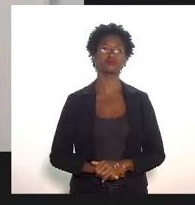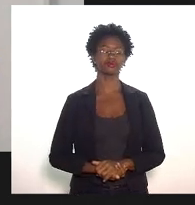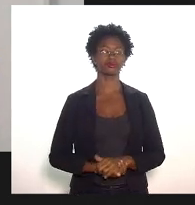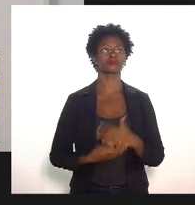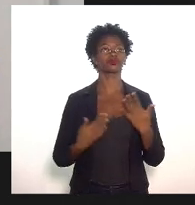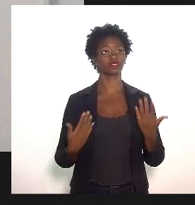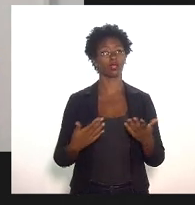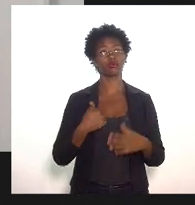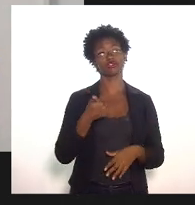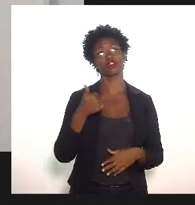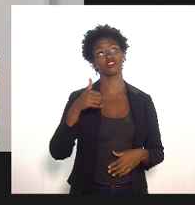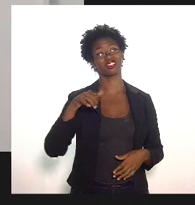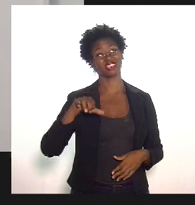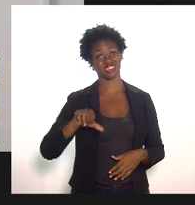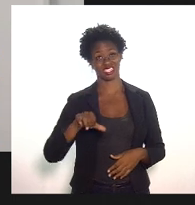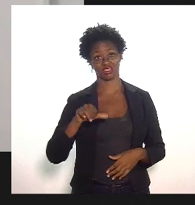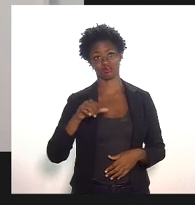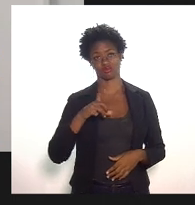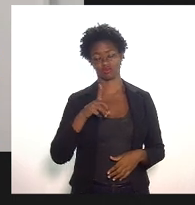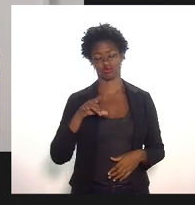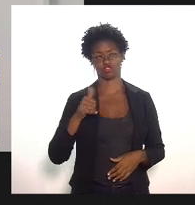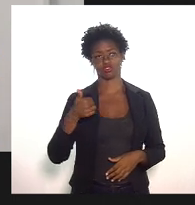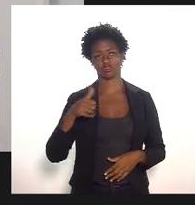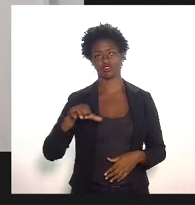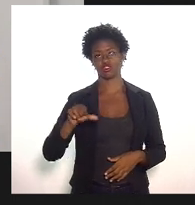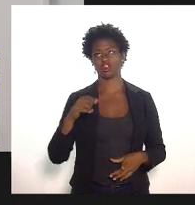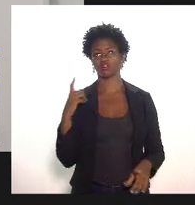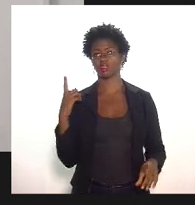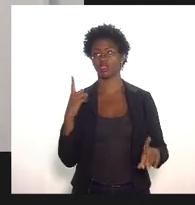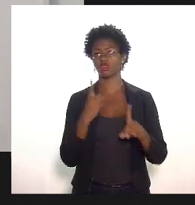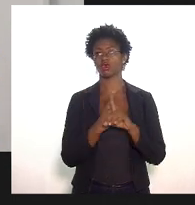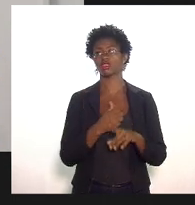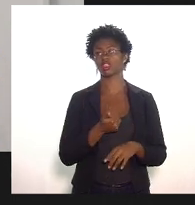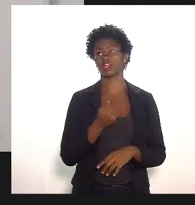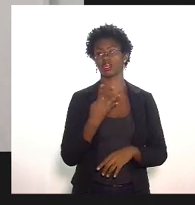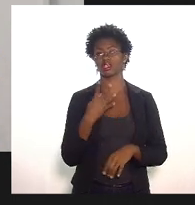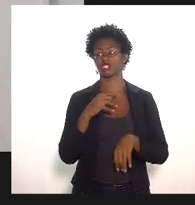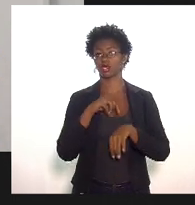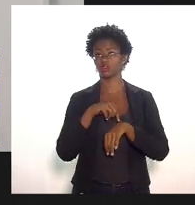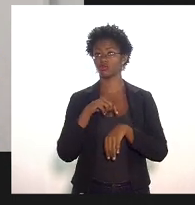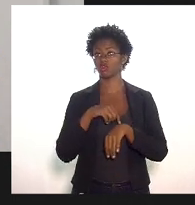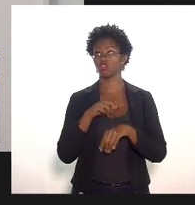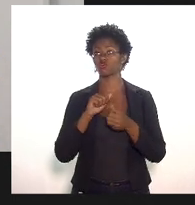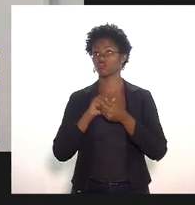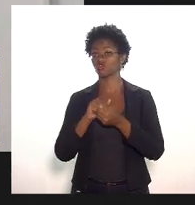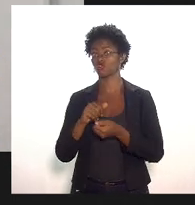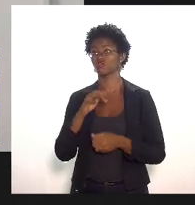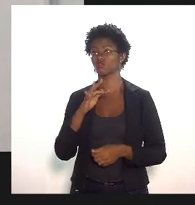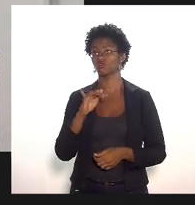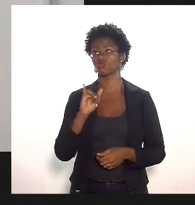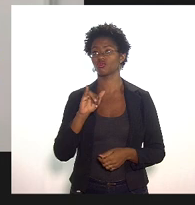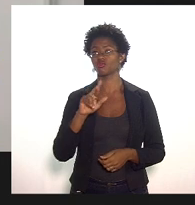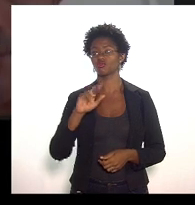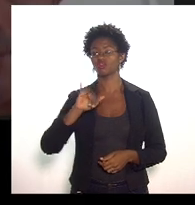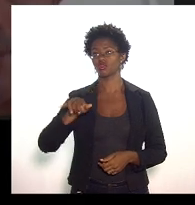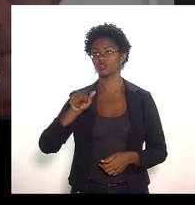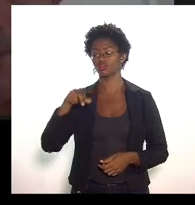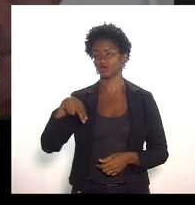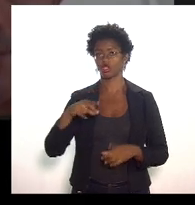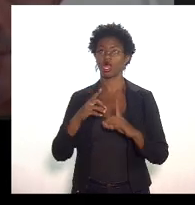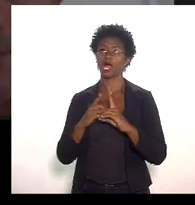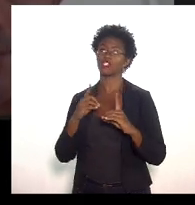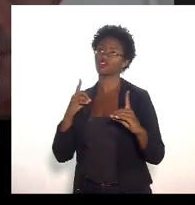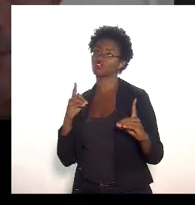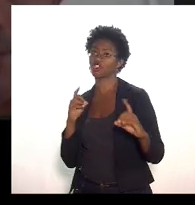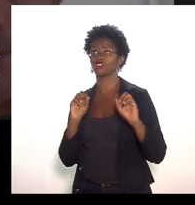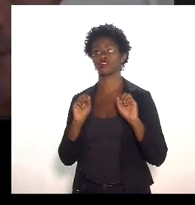dia 19/4, nosso encontro às 14 horas vai ser com a Firjan, né, remotamente, tá